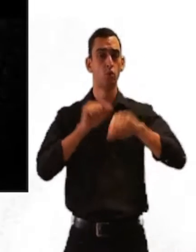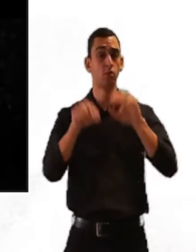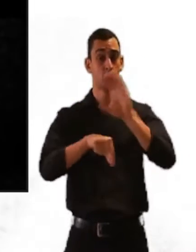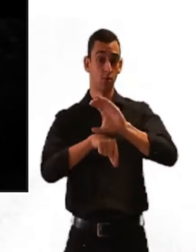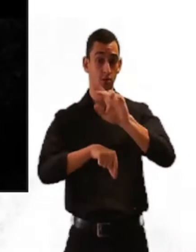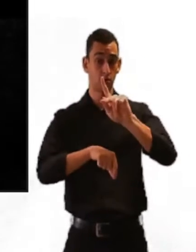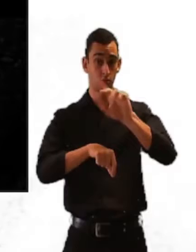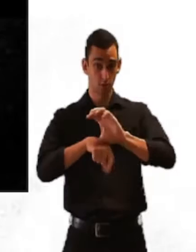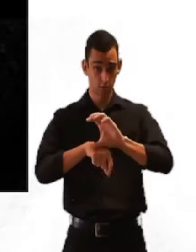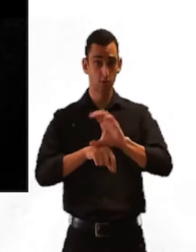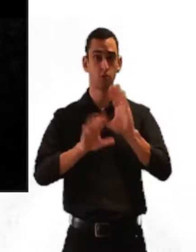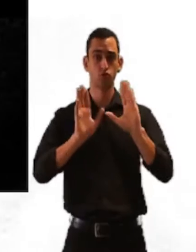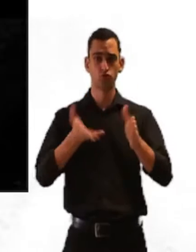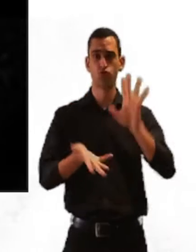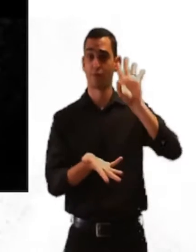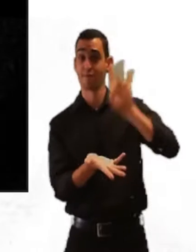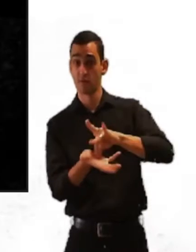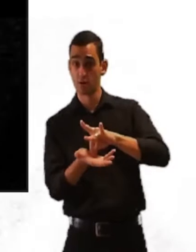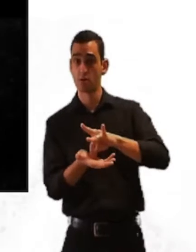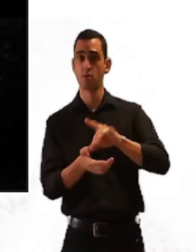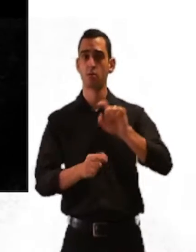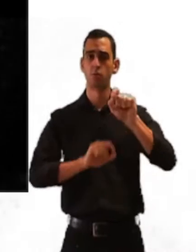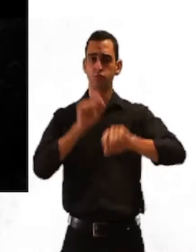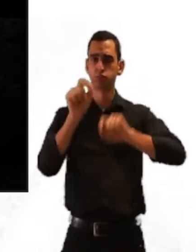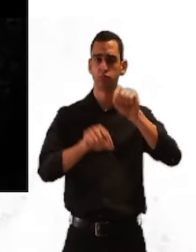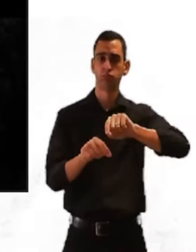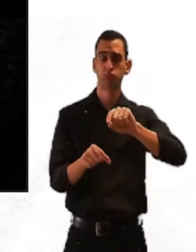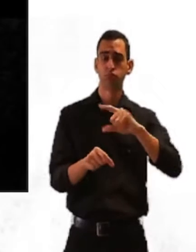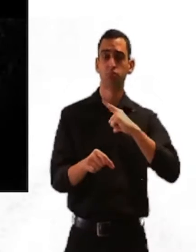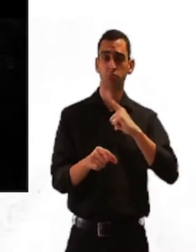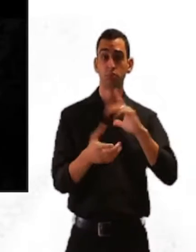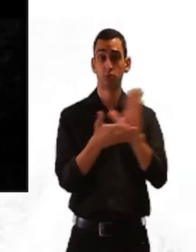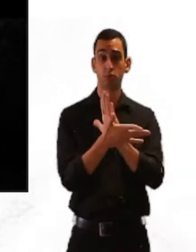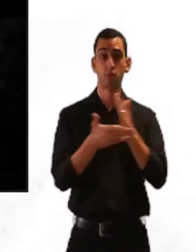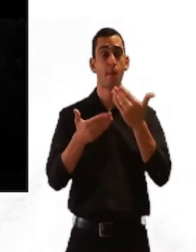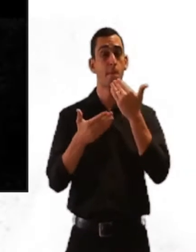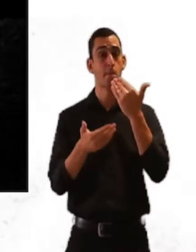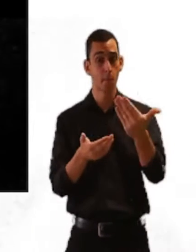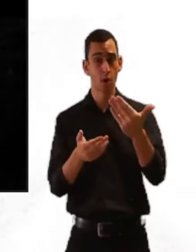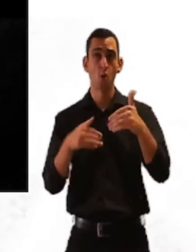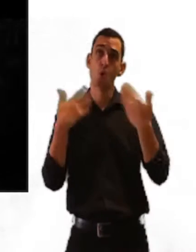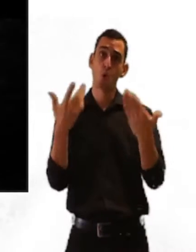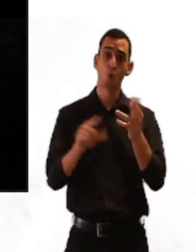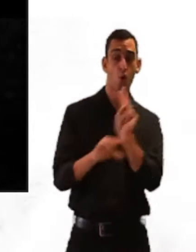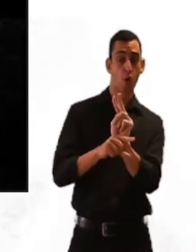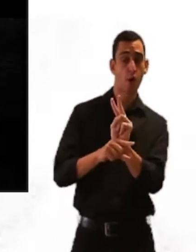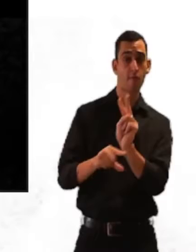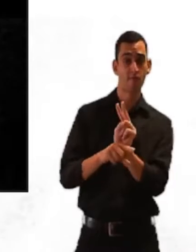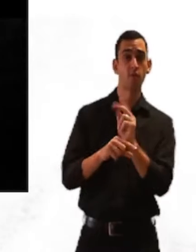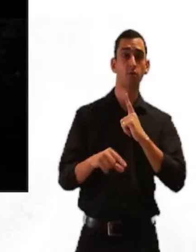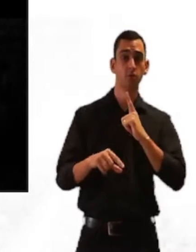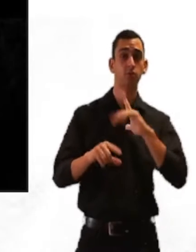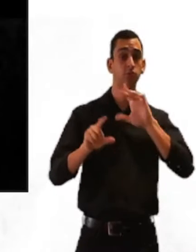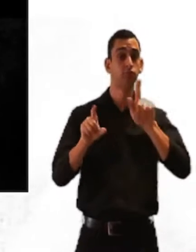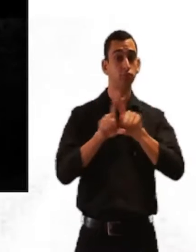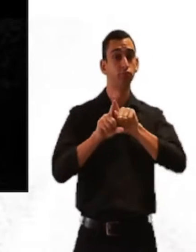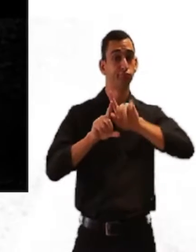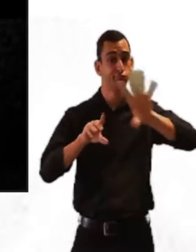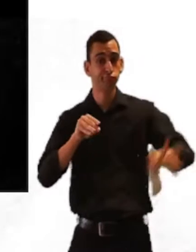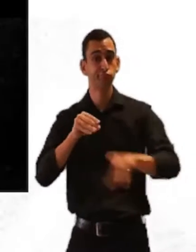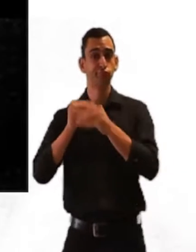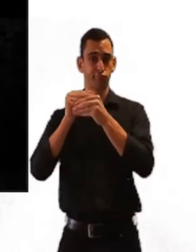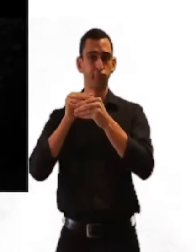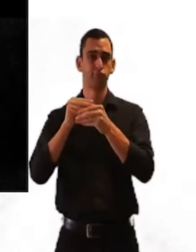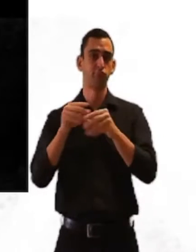a verdade dos fatos em que se funda o pedido ou a defesa e influir